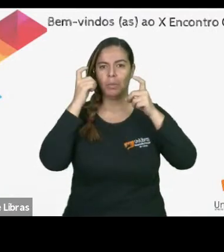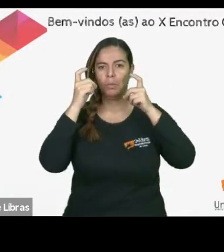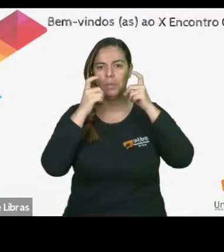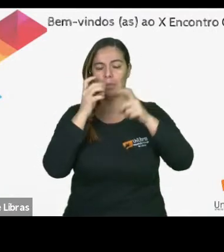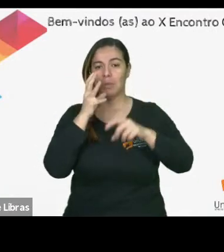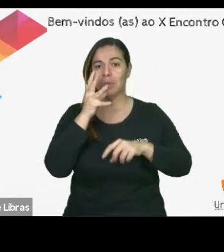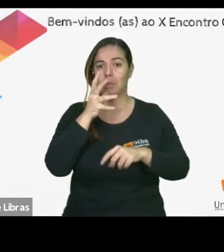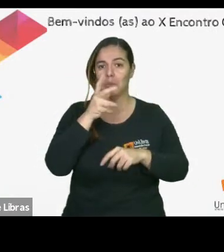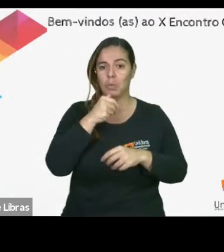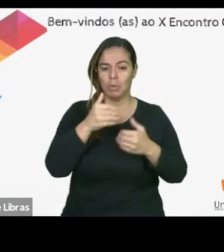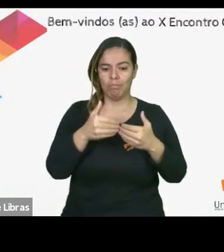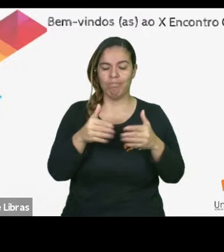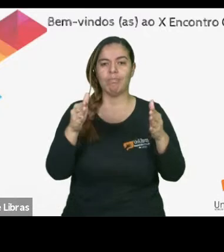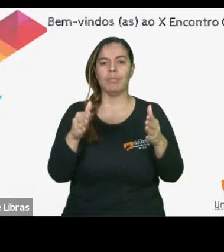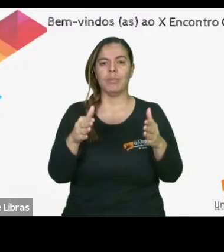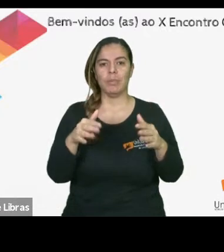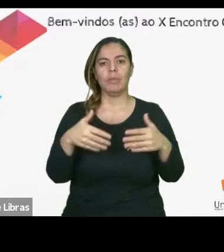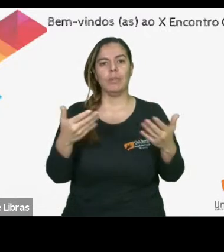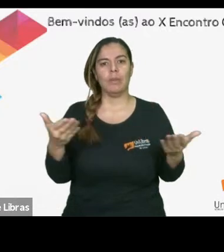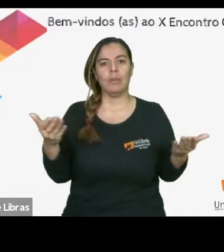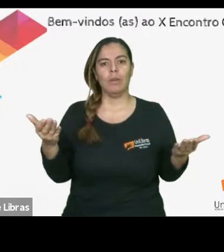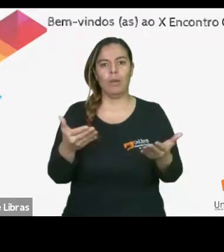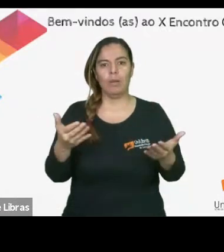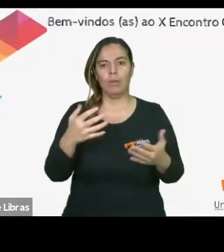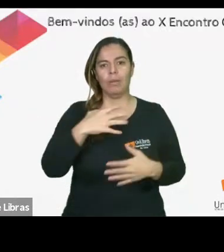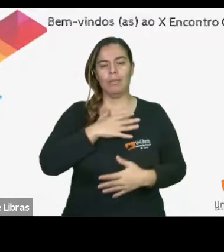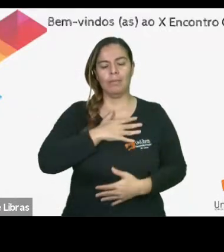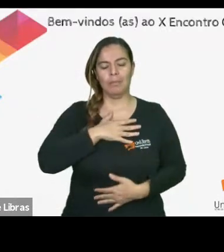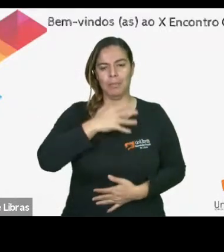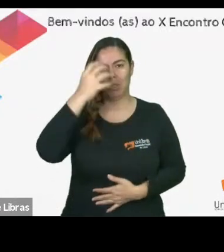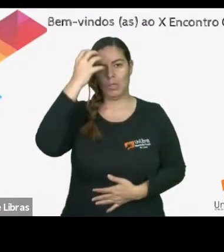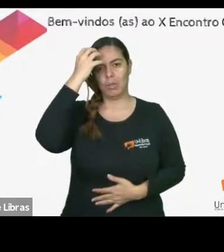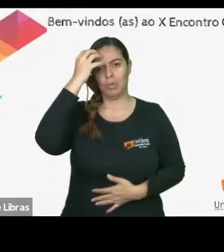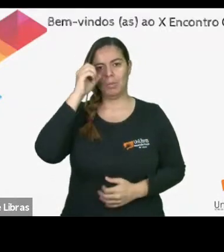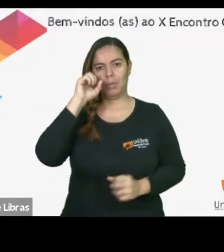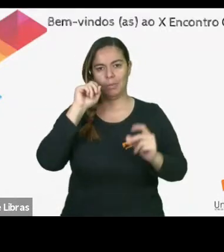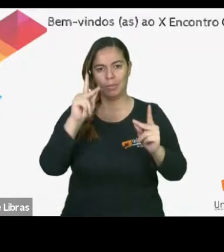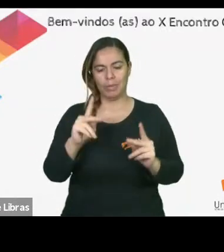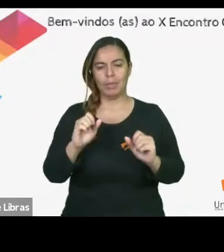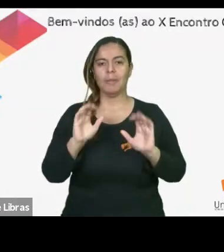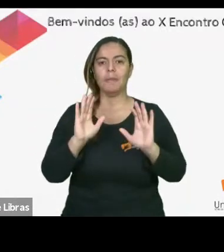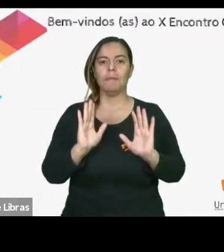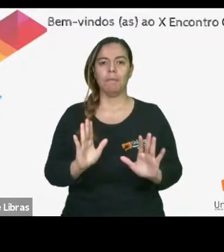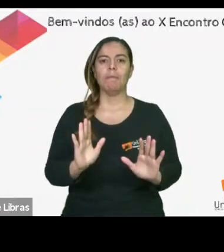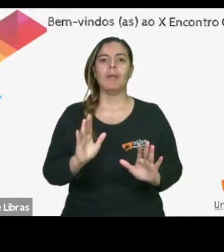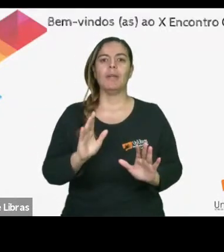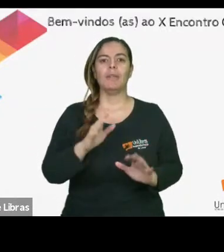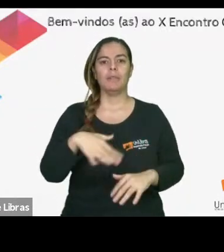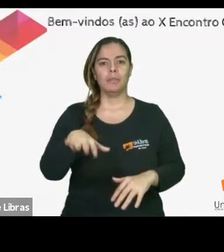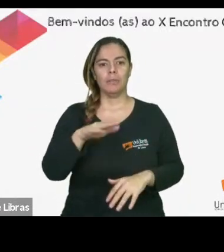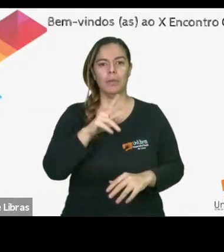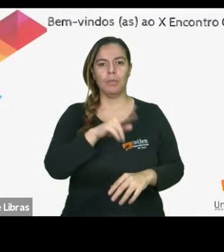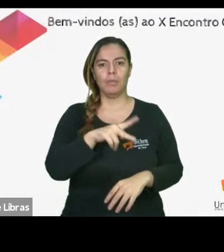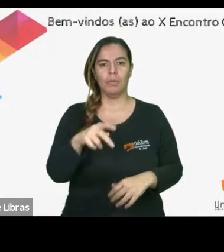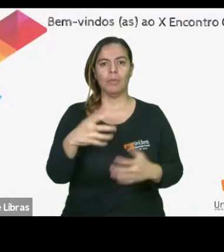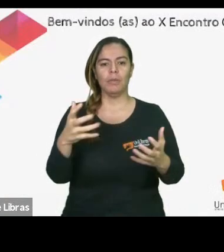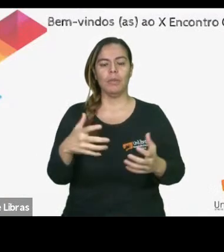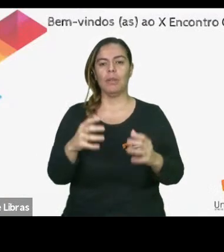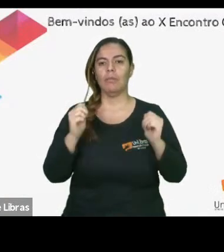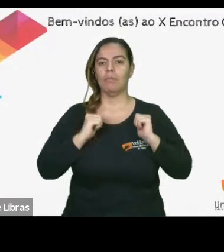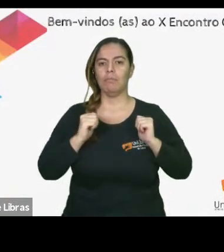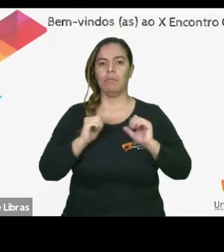pouco a iniciar. Então, faço aqui a meia-culpa. Ok, Rejani? Mas os professores fiquem à vontade se quiserem fazer algum